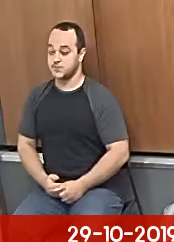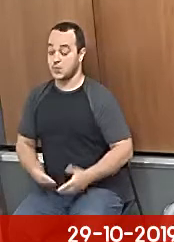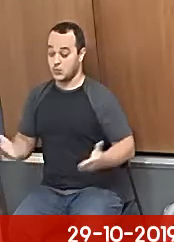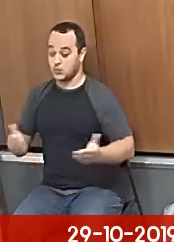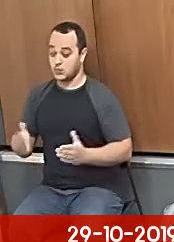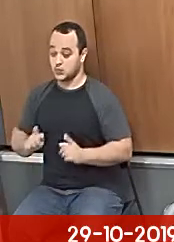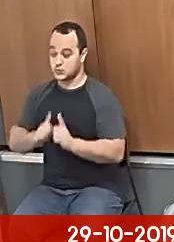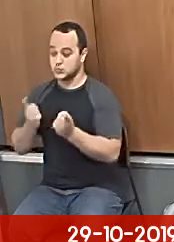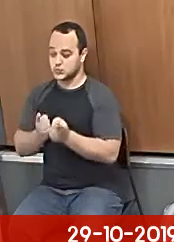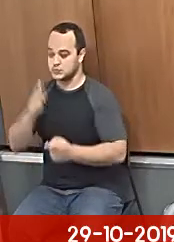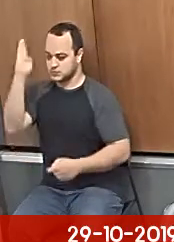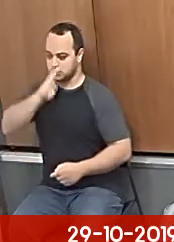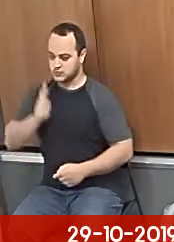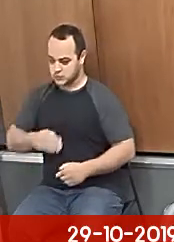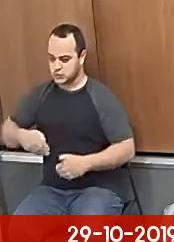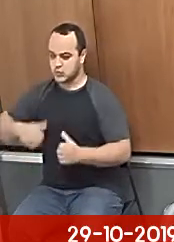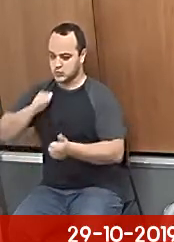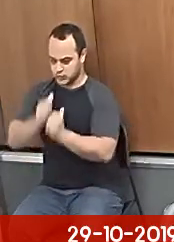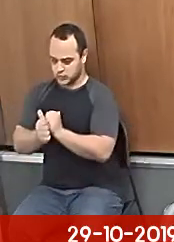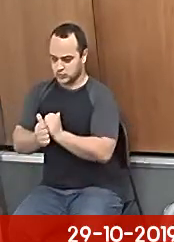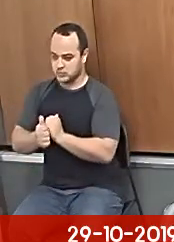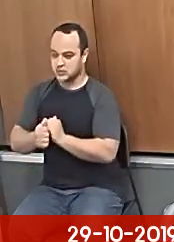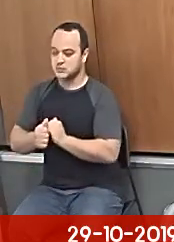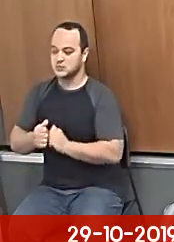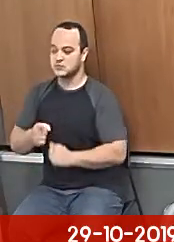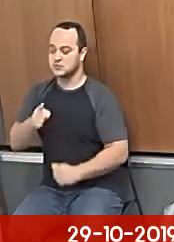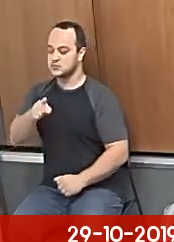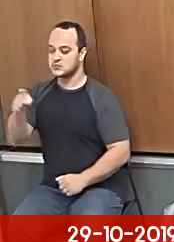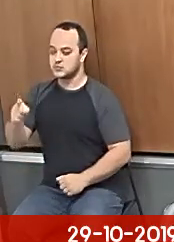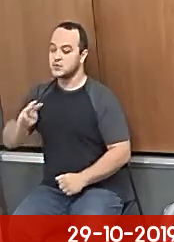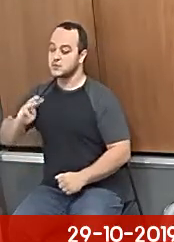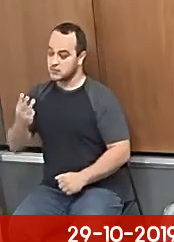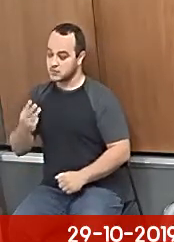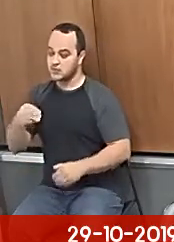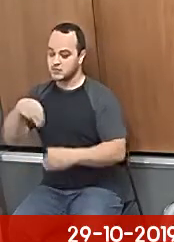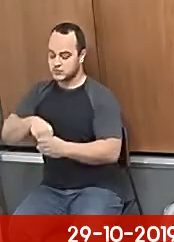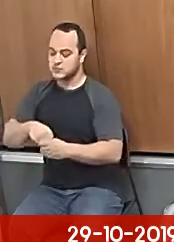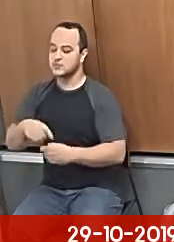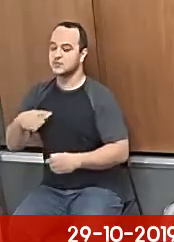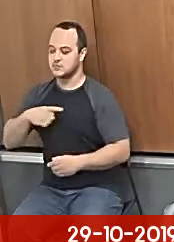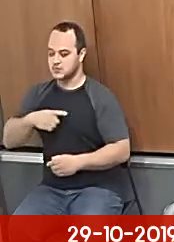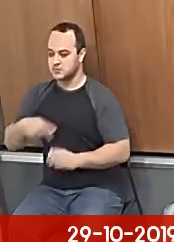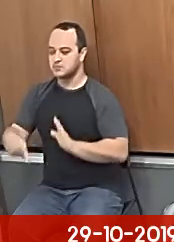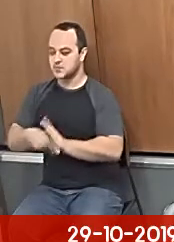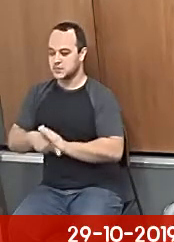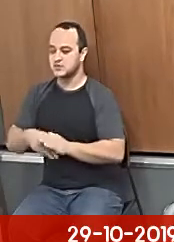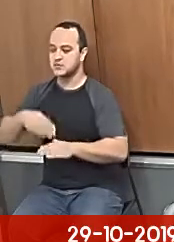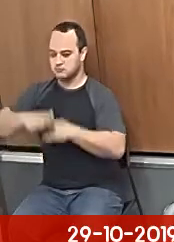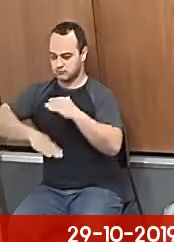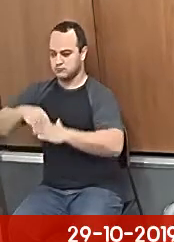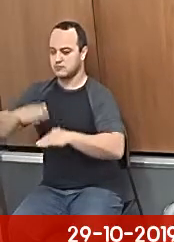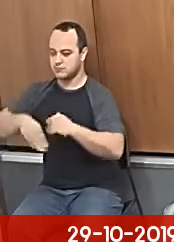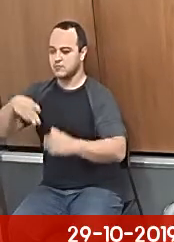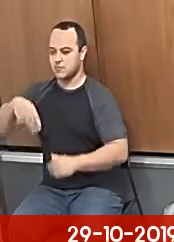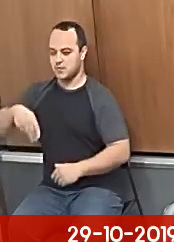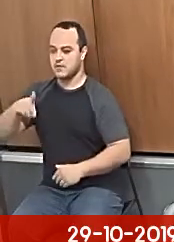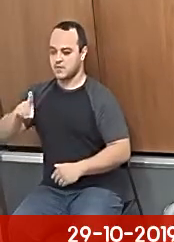atual. Da seleção brasileira atual é composto por 3 jogadores da MDA, deveriam ser